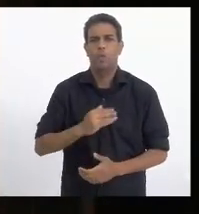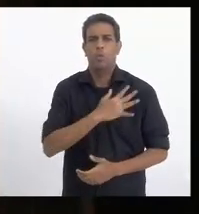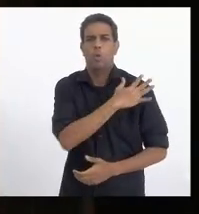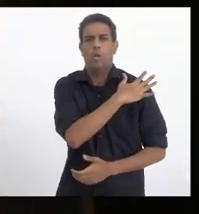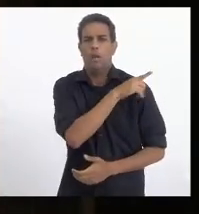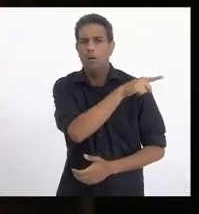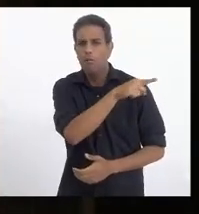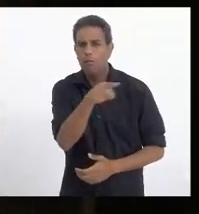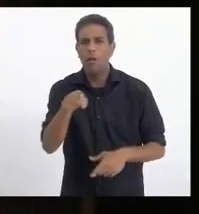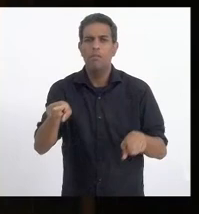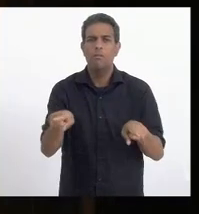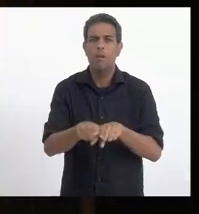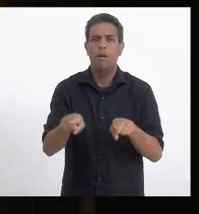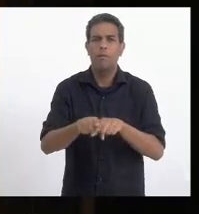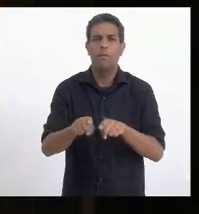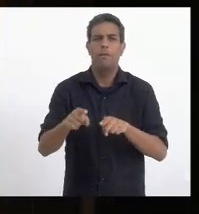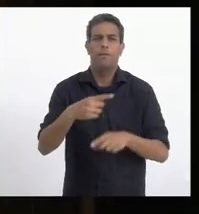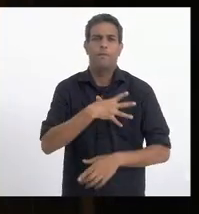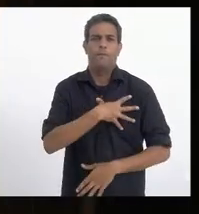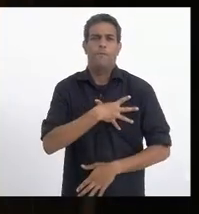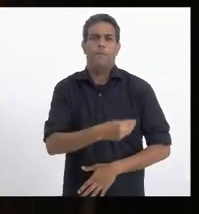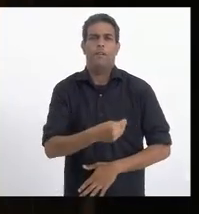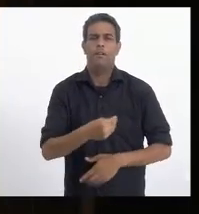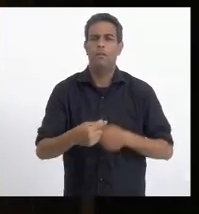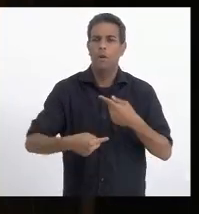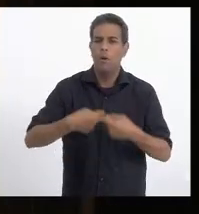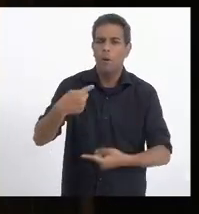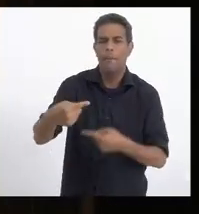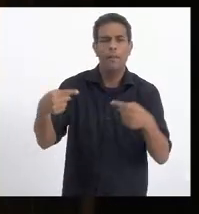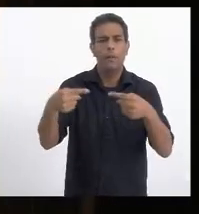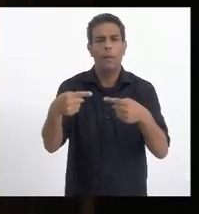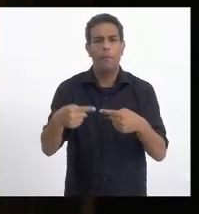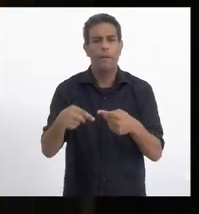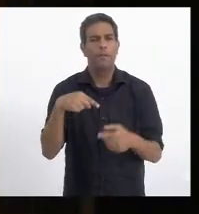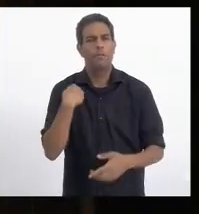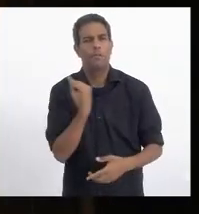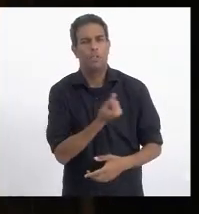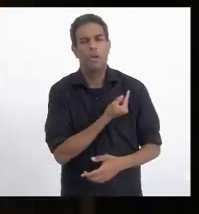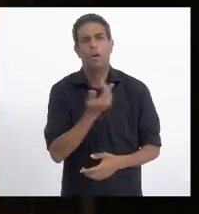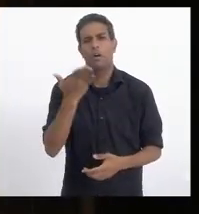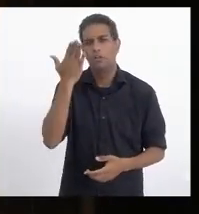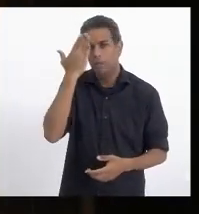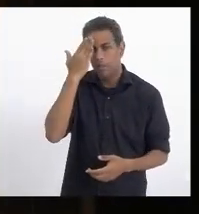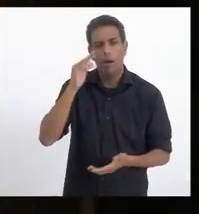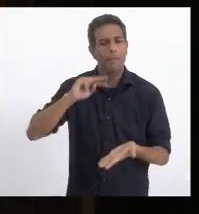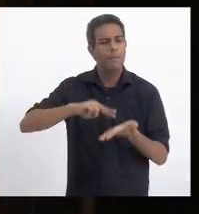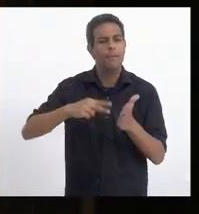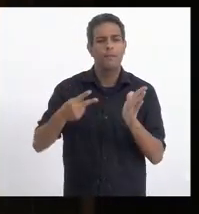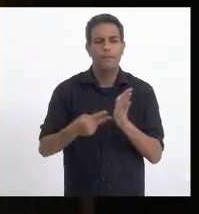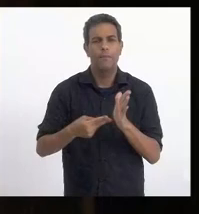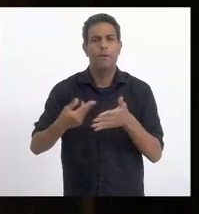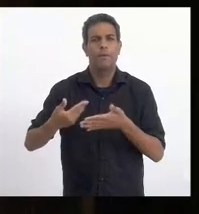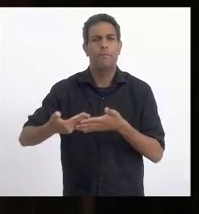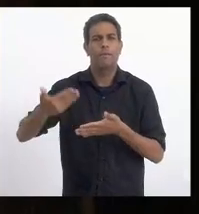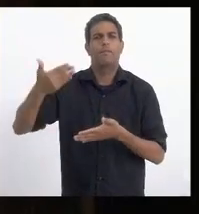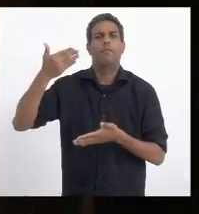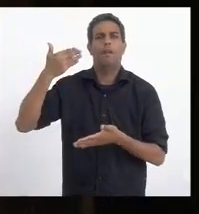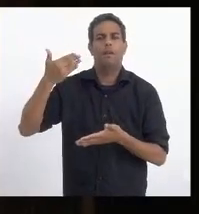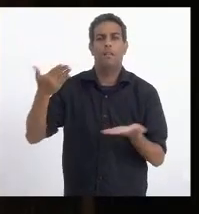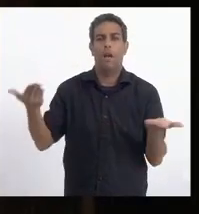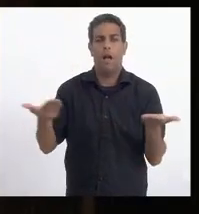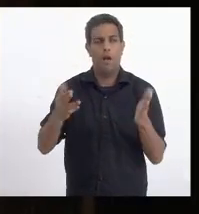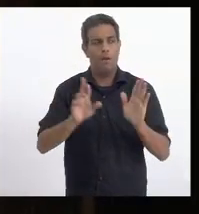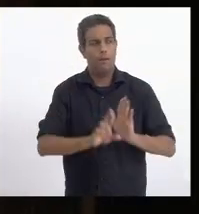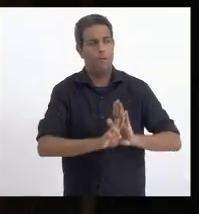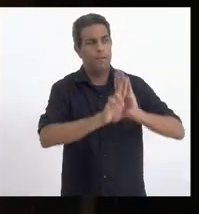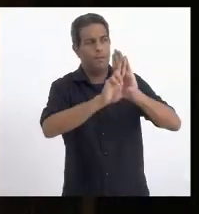também que é filho de um comandante dos Bombeiros então nós nós sabemos o que é o passado e o